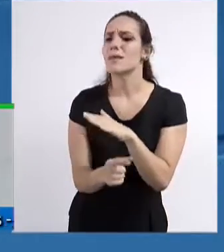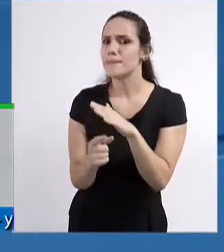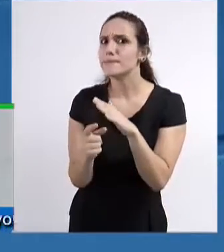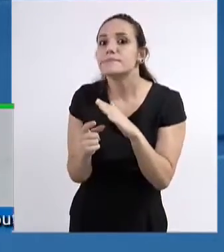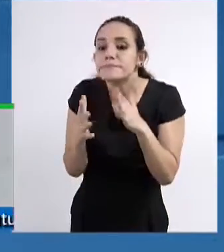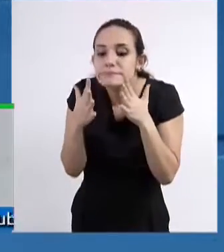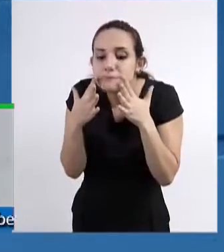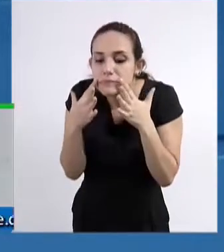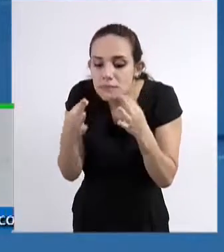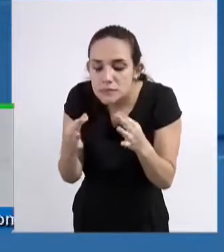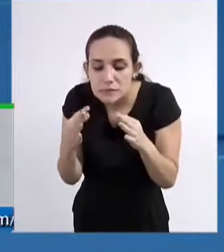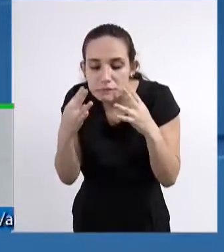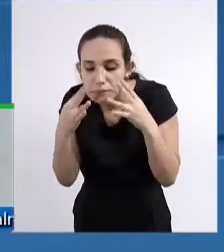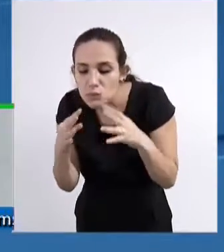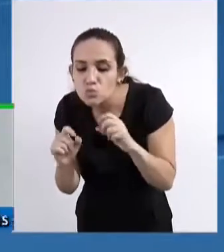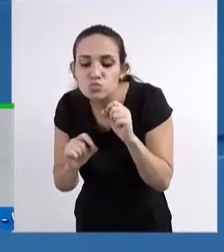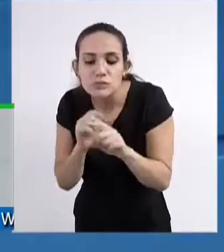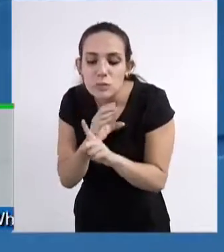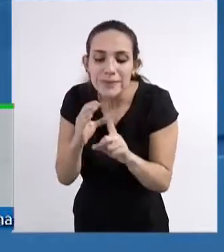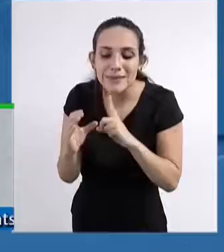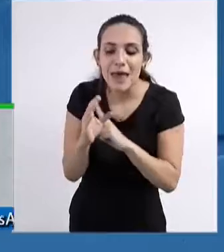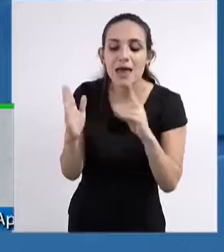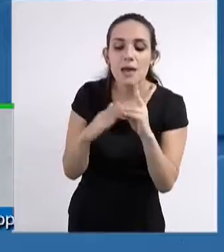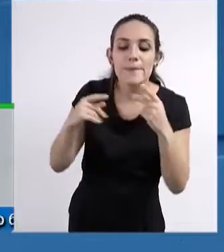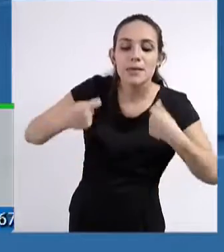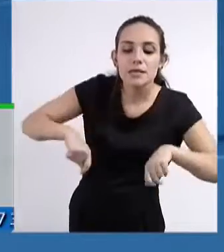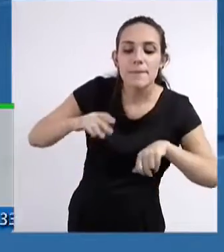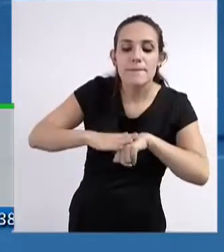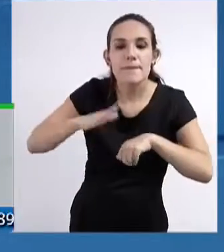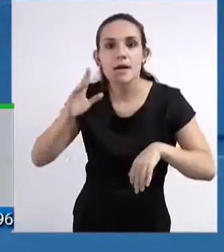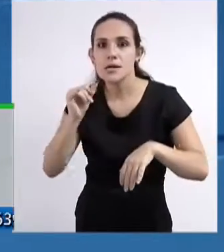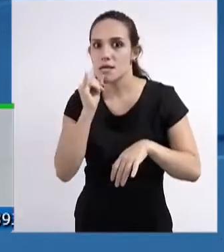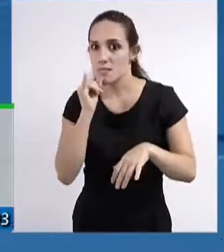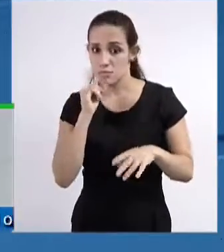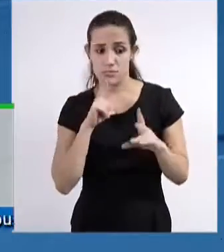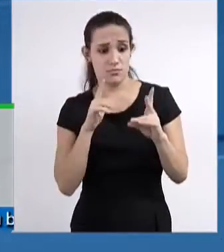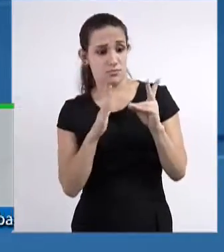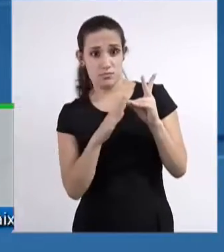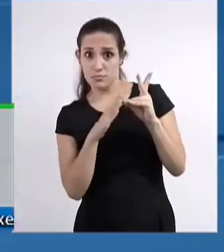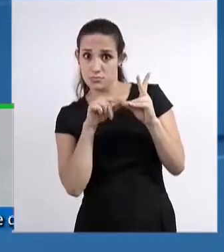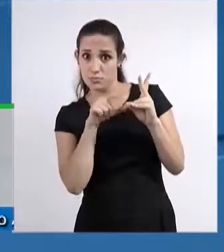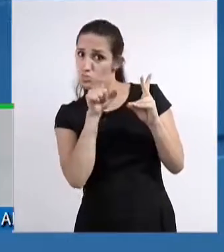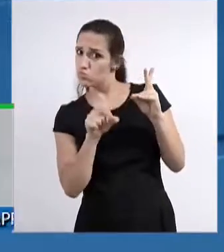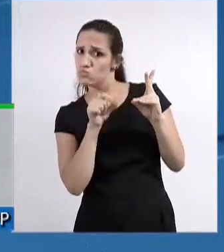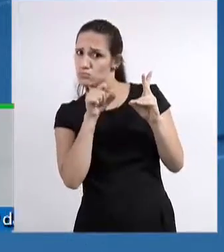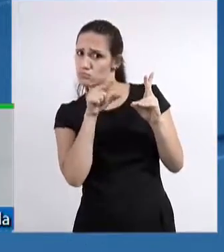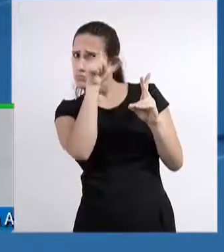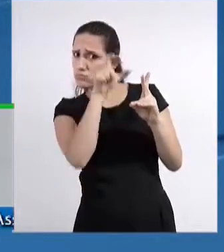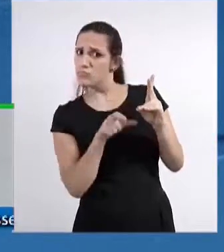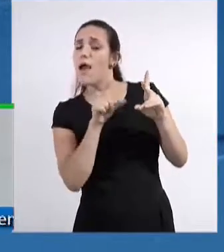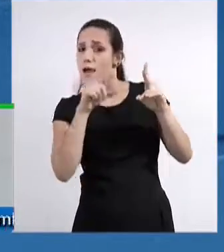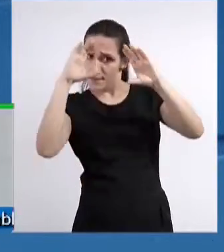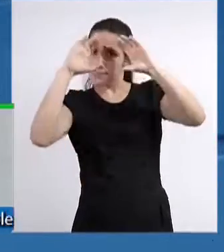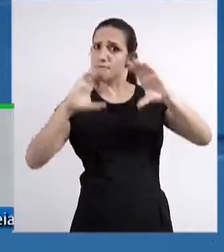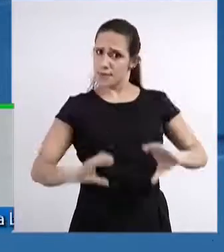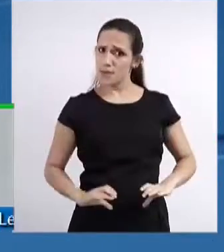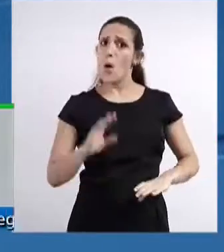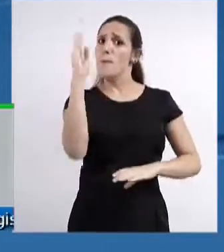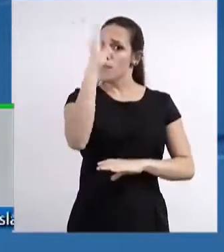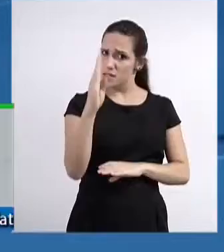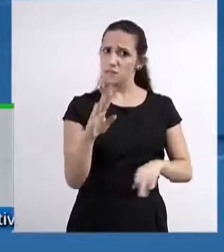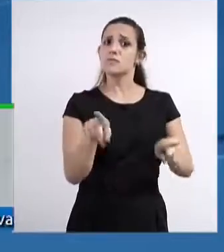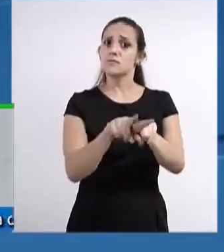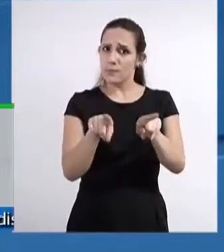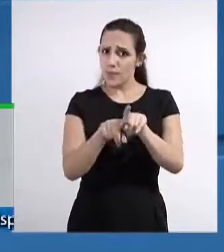carinhoso, né, para a questão das comunidades indígenas, né? Os índios são cidadãos brasileiros, sul-mato-grossenses, né, e também